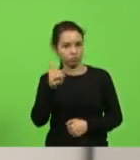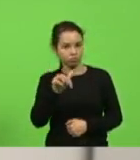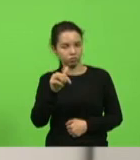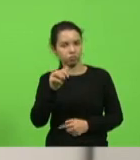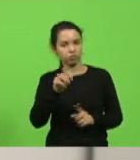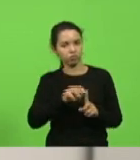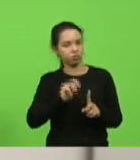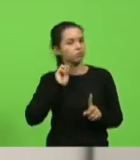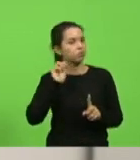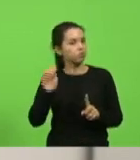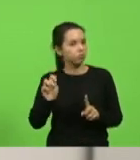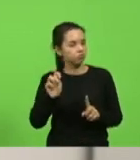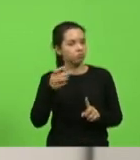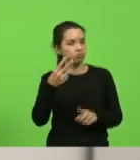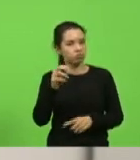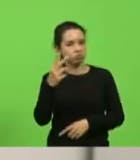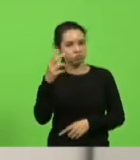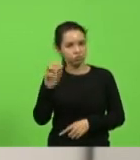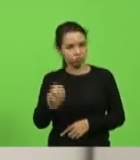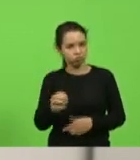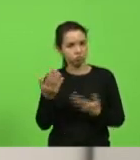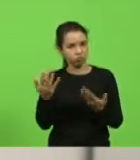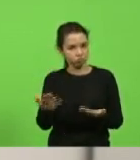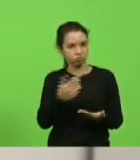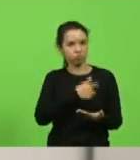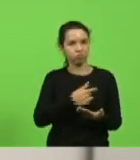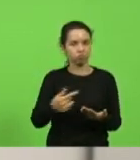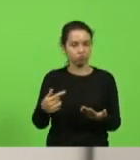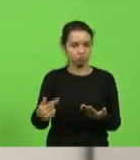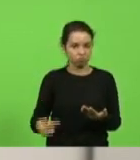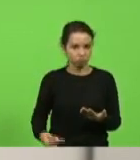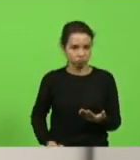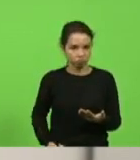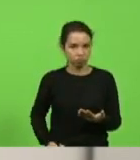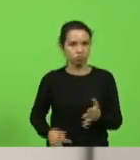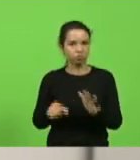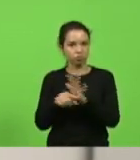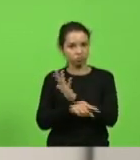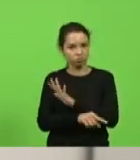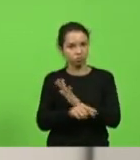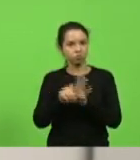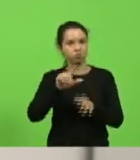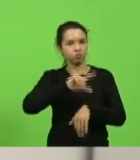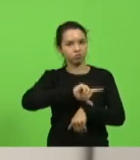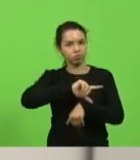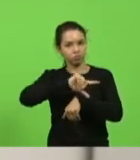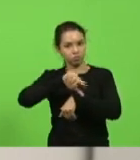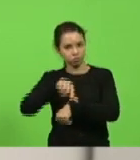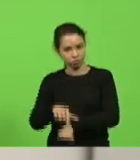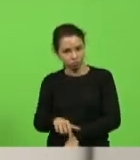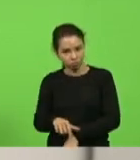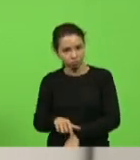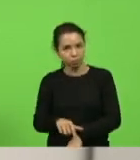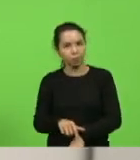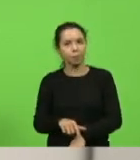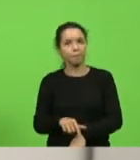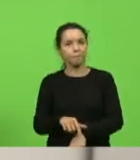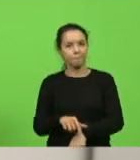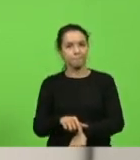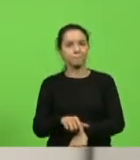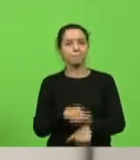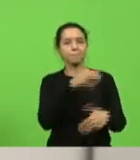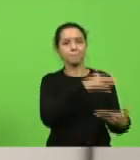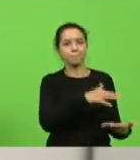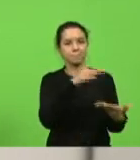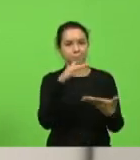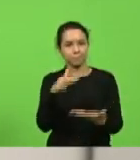11/4/2020, na qual o excelentíssimo senhor governador abordou o atraso na chegada dos ventiladores pulmonares, dizendo: eu vou